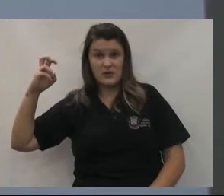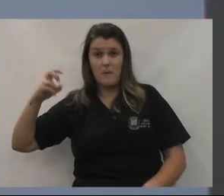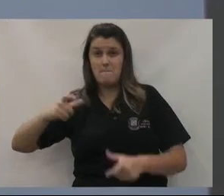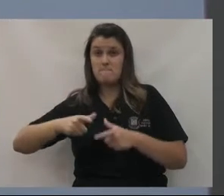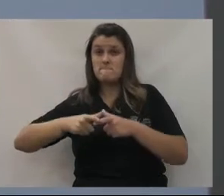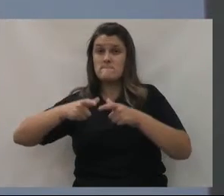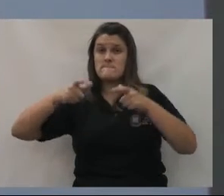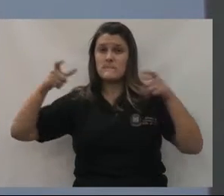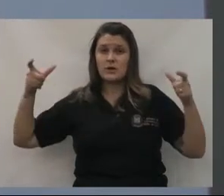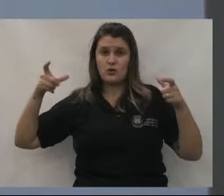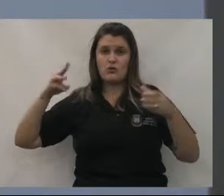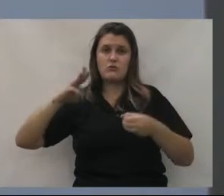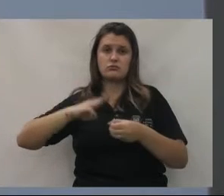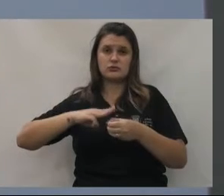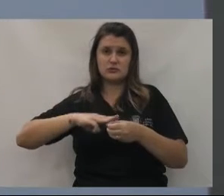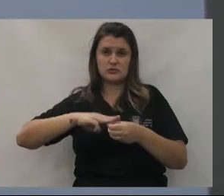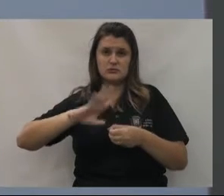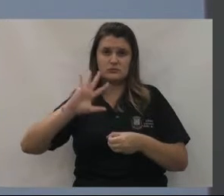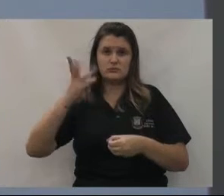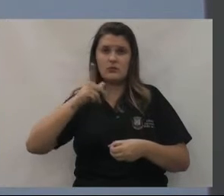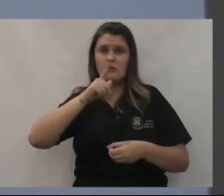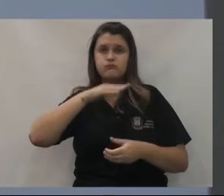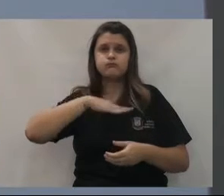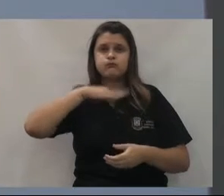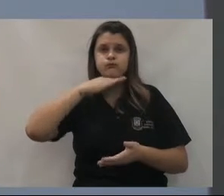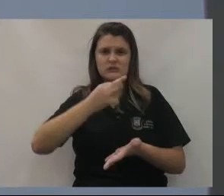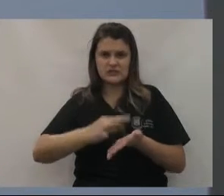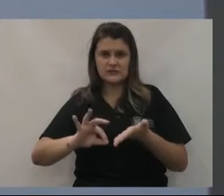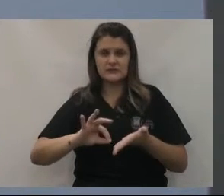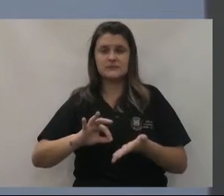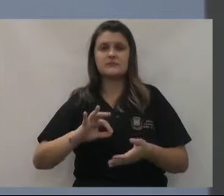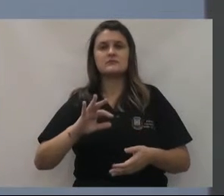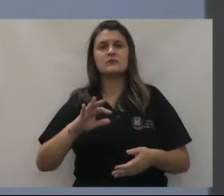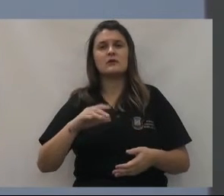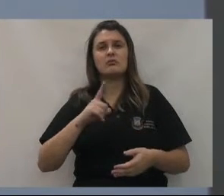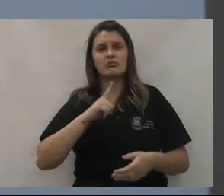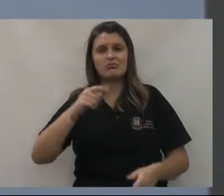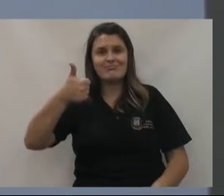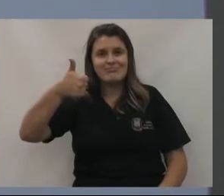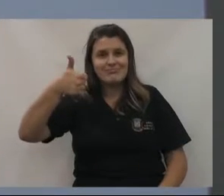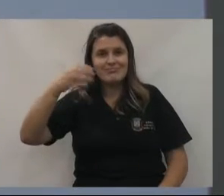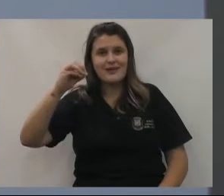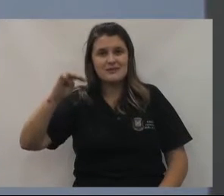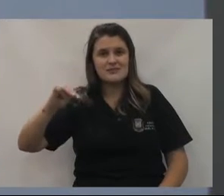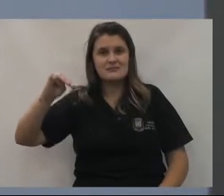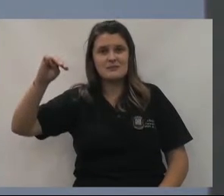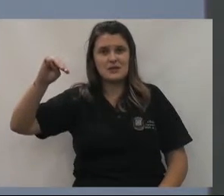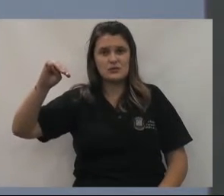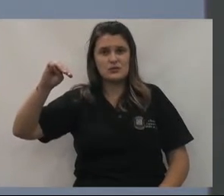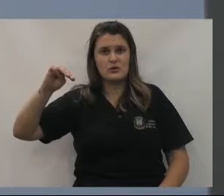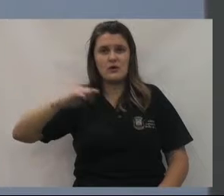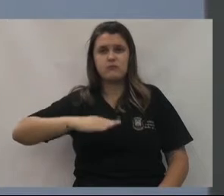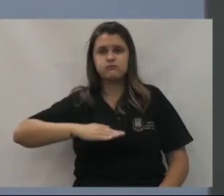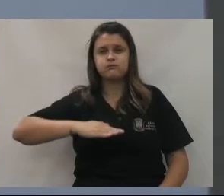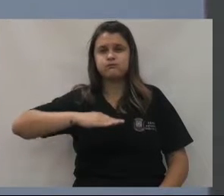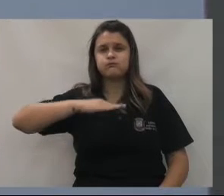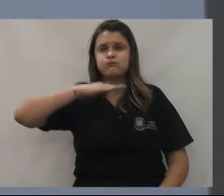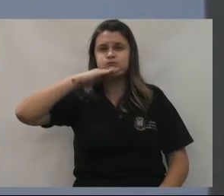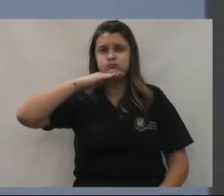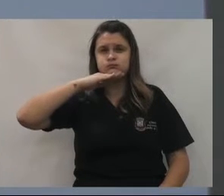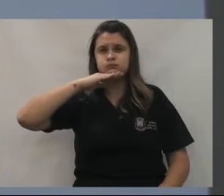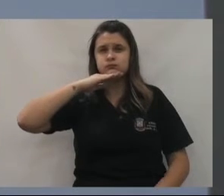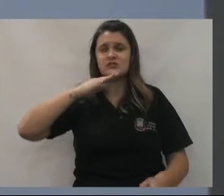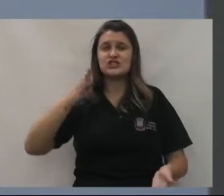tivemos aqui no município registrada. Ela chegou a 10,89 metros, e dando uma vazão em